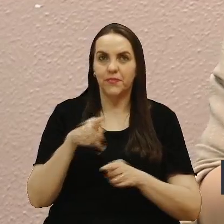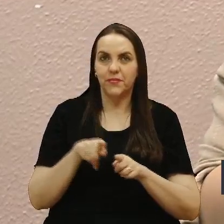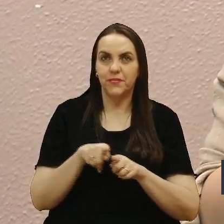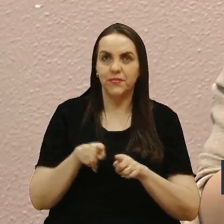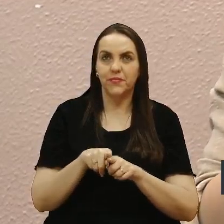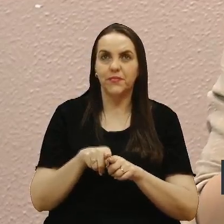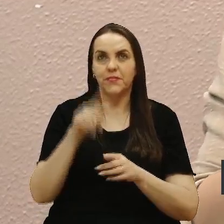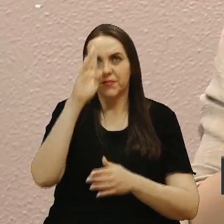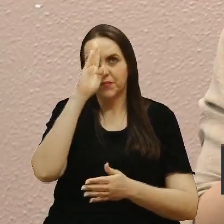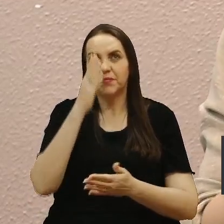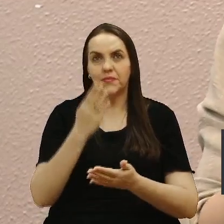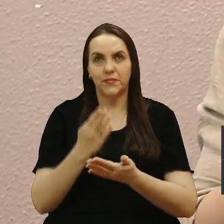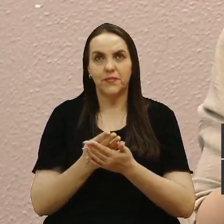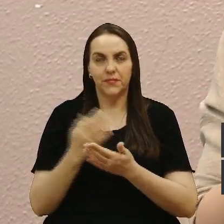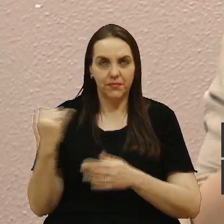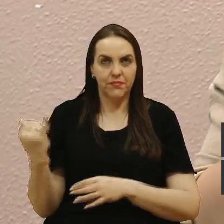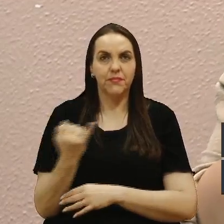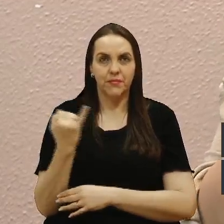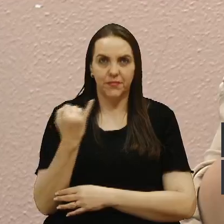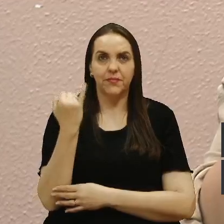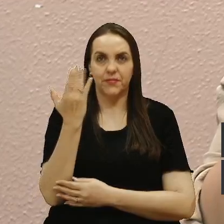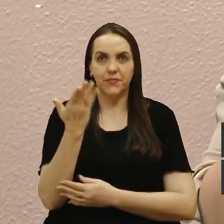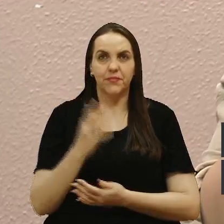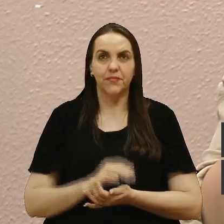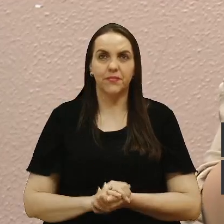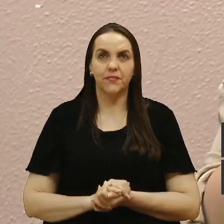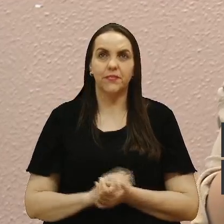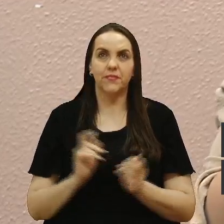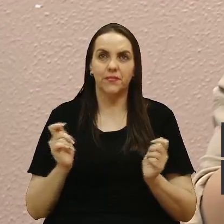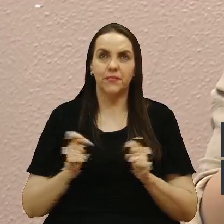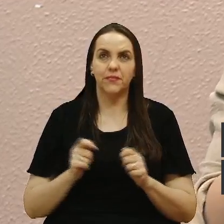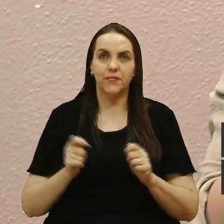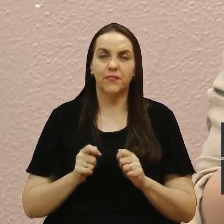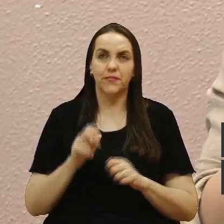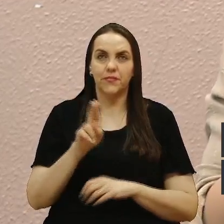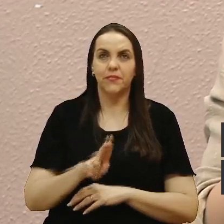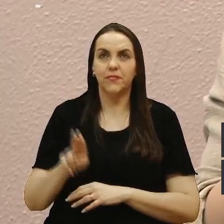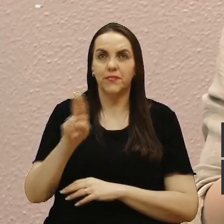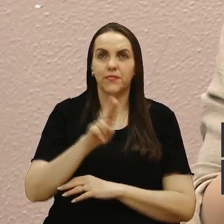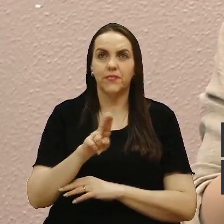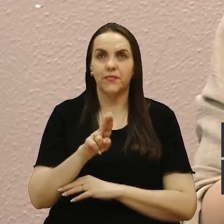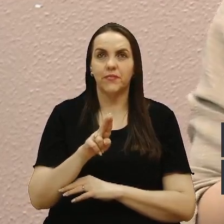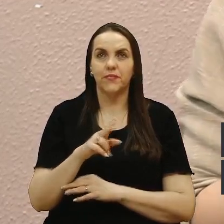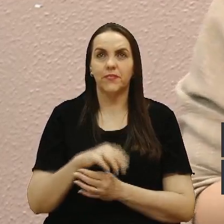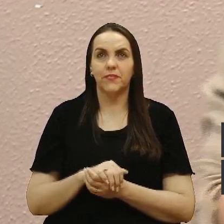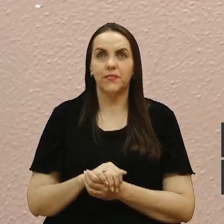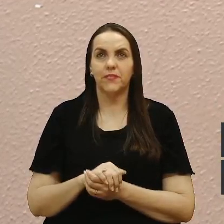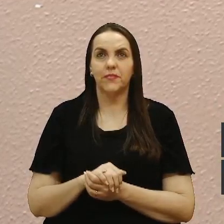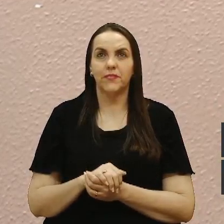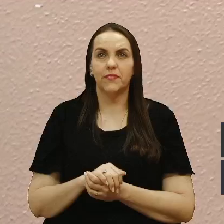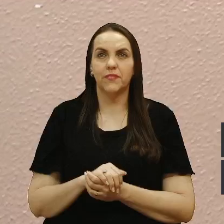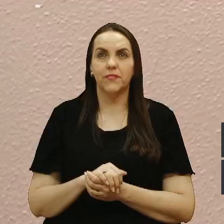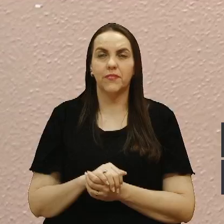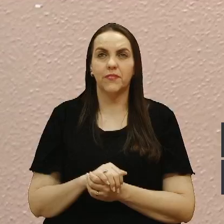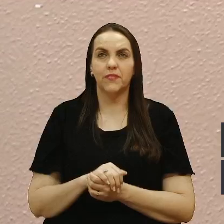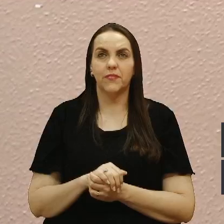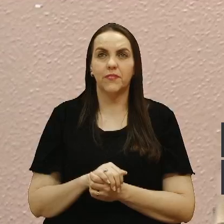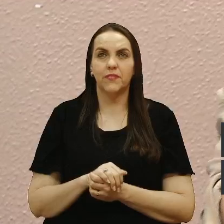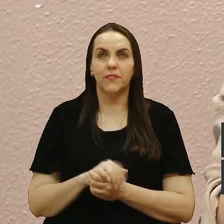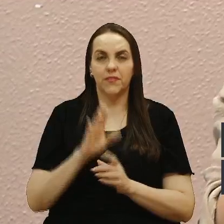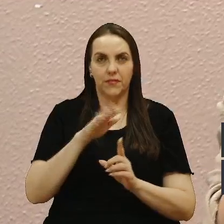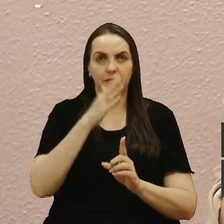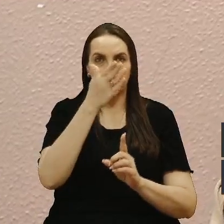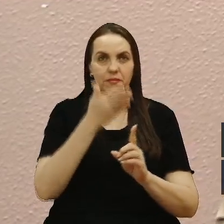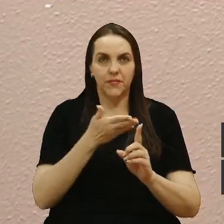porque acredito ser extremamente justo podermos utilizar aqui dos nossos instrumentos, vereador Libardi, para poder